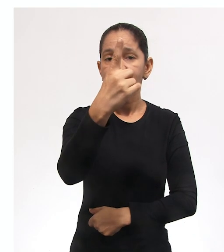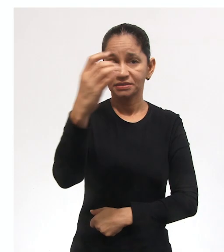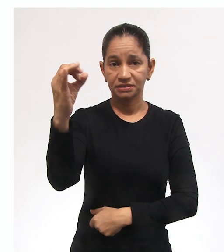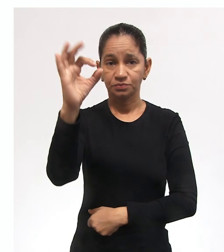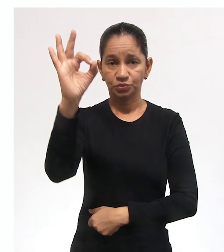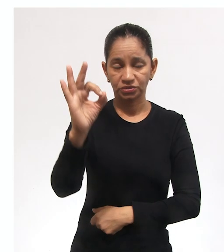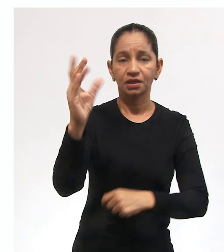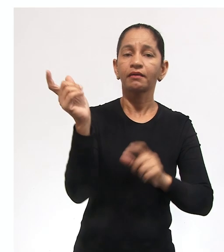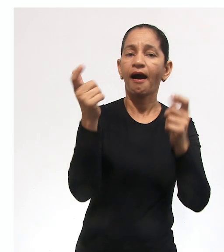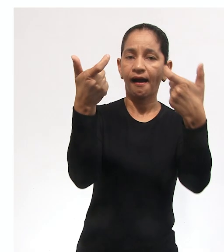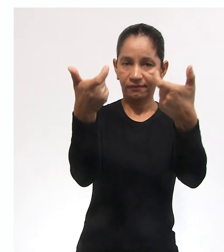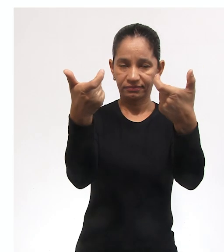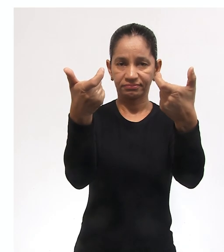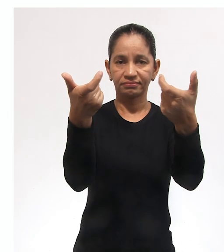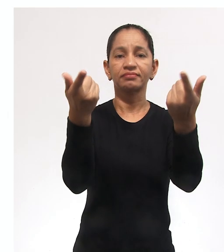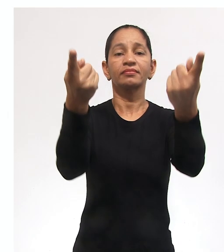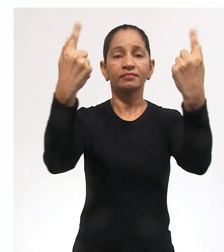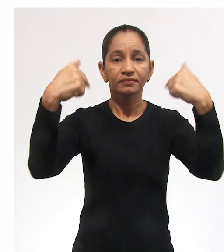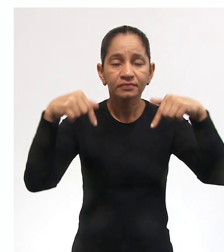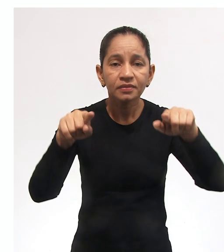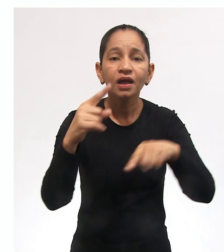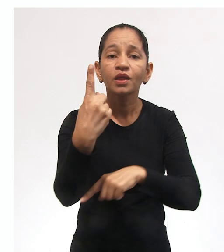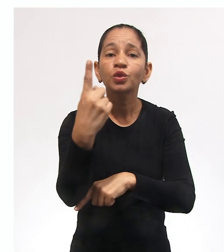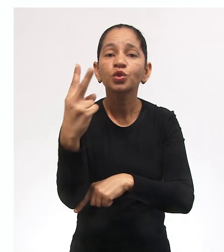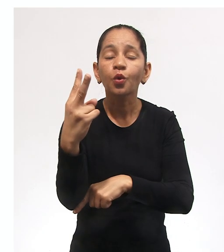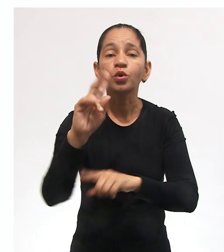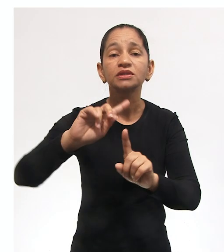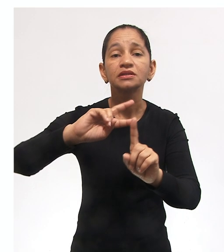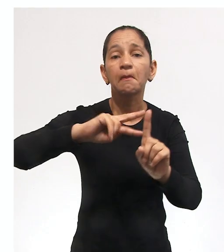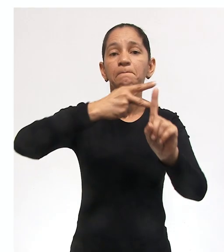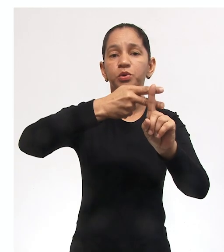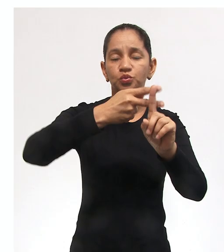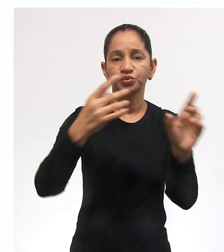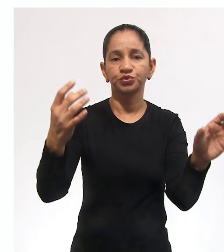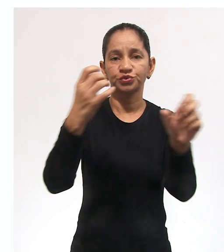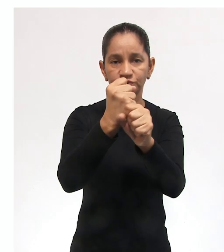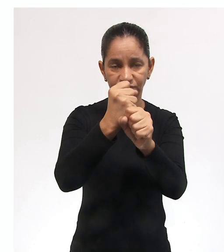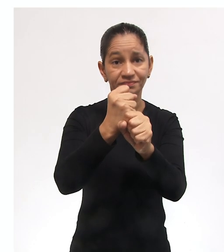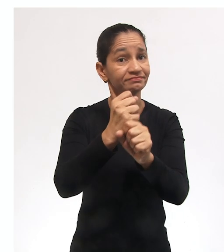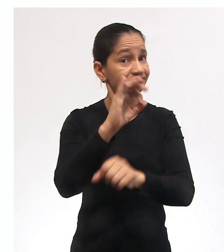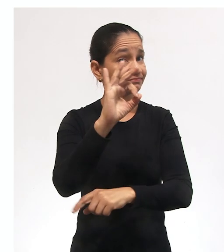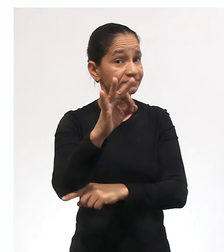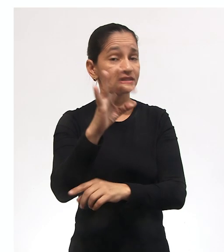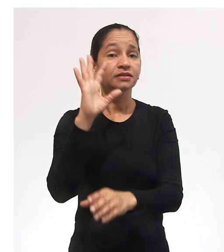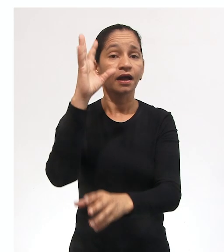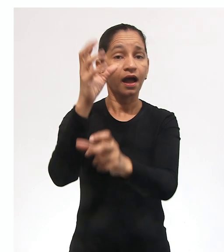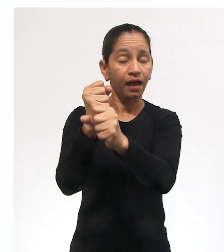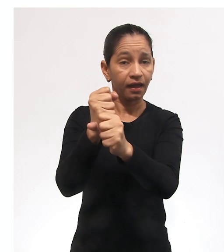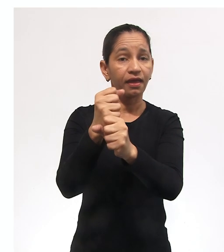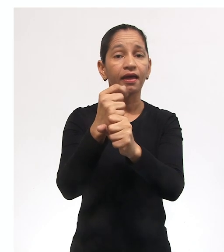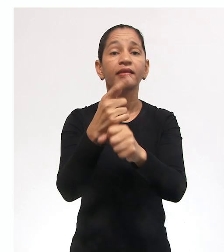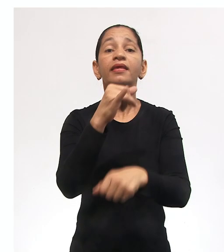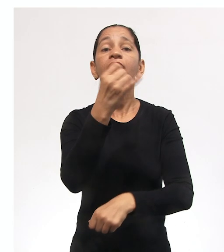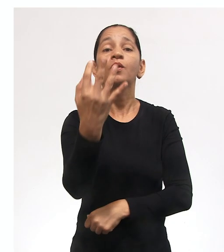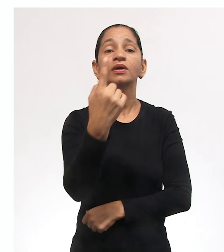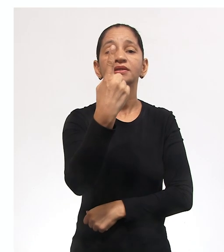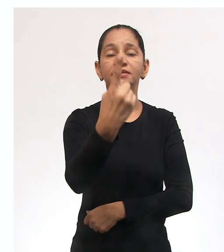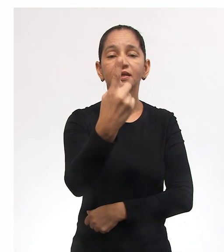o valor original que eu tenho, e 12%, que é o quanto de aumento que eu vou ter. Então, 100% mais